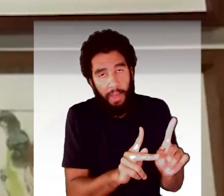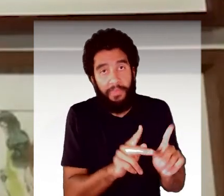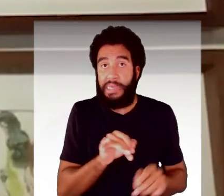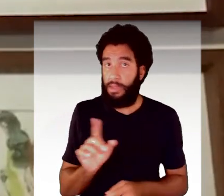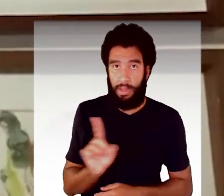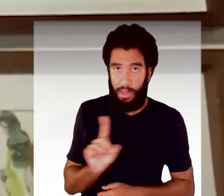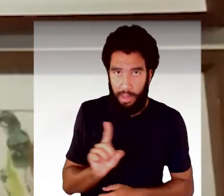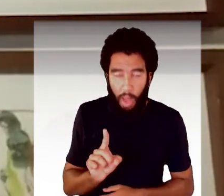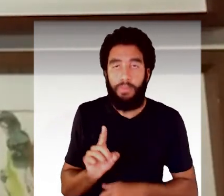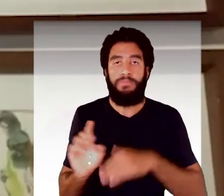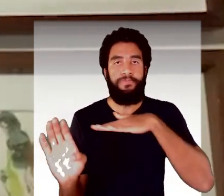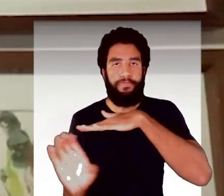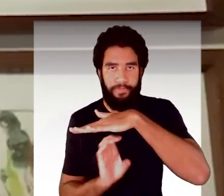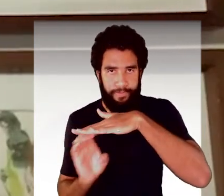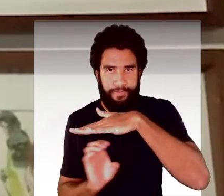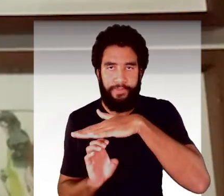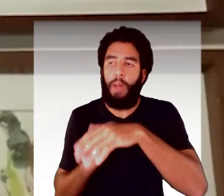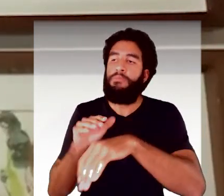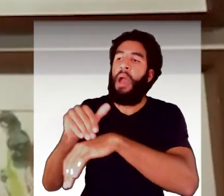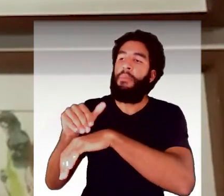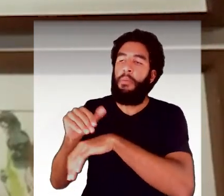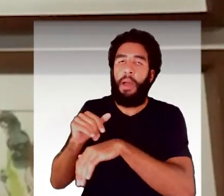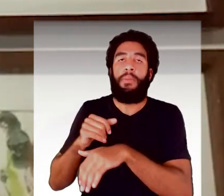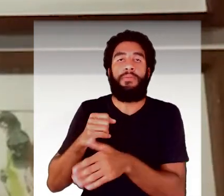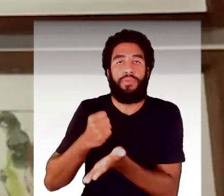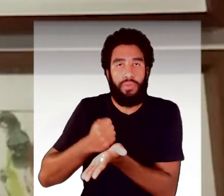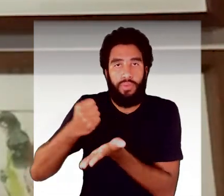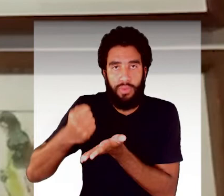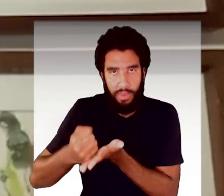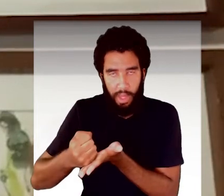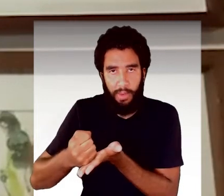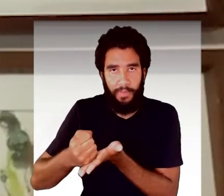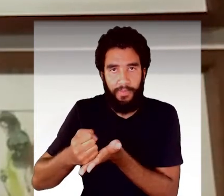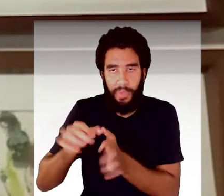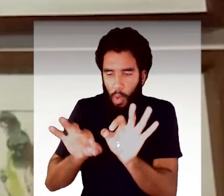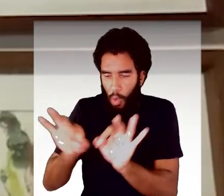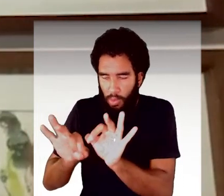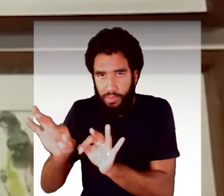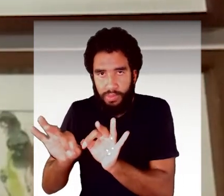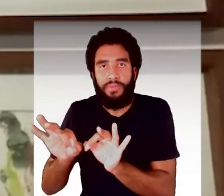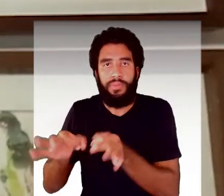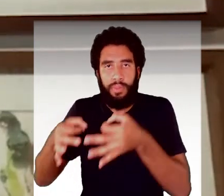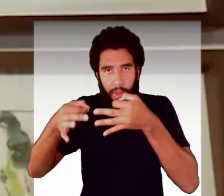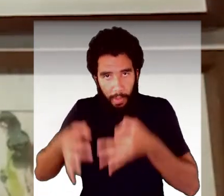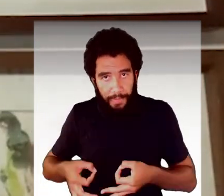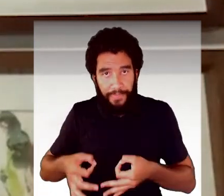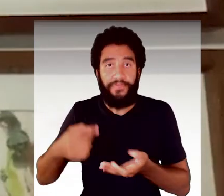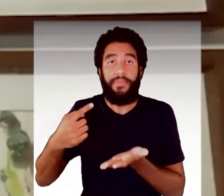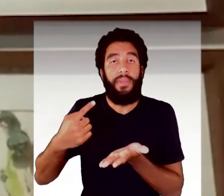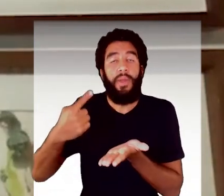ok. Se não, elas são chamadas a celebrar um termo de ajustamento de conduta, no bojo do qual